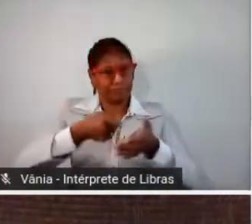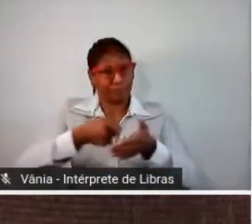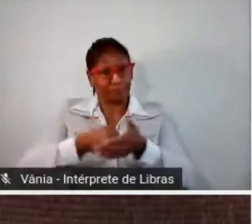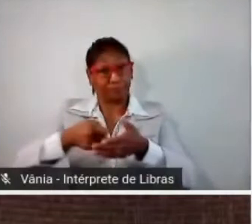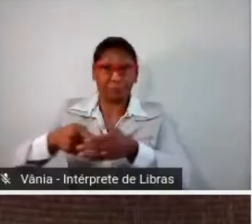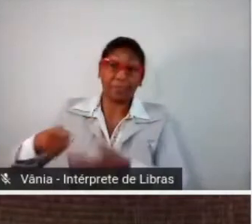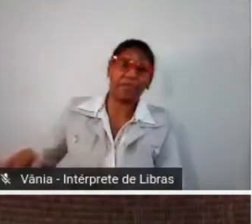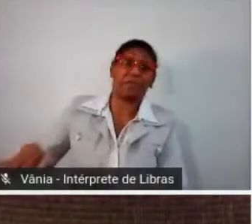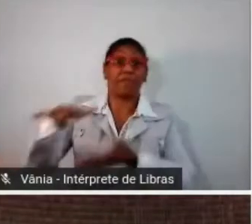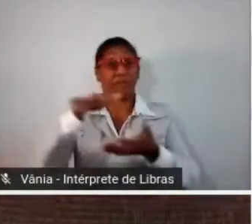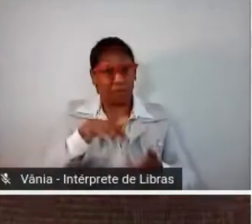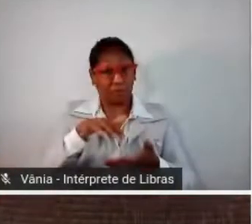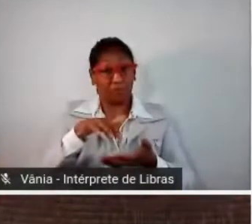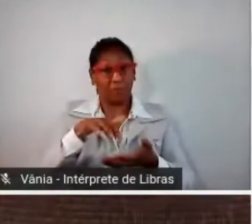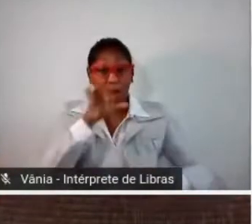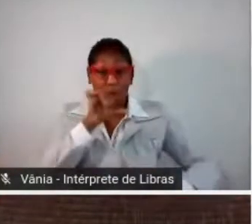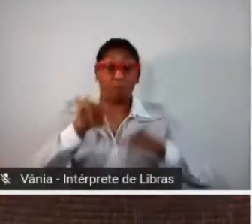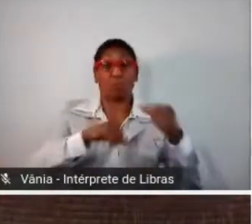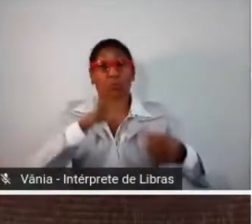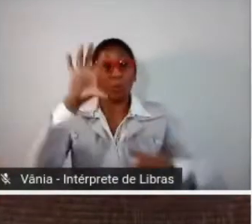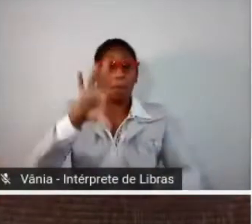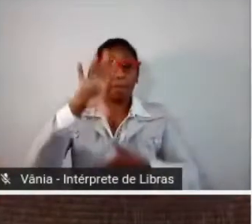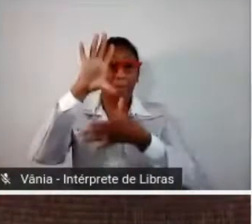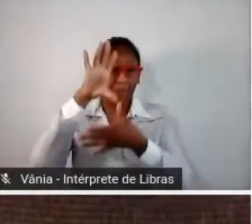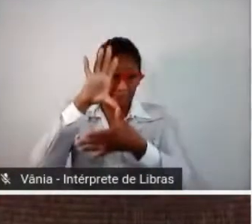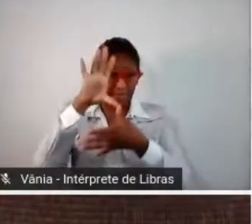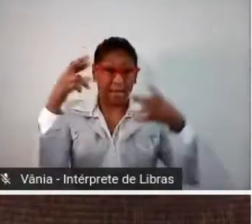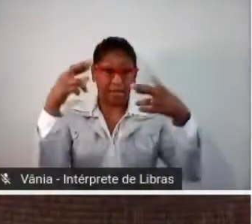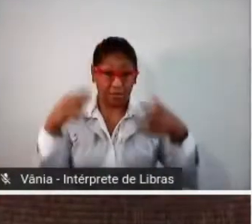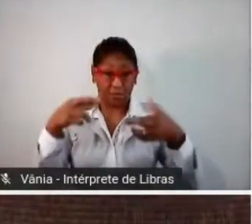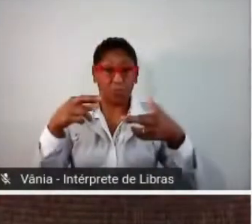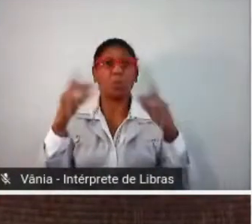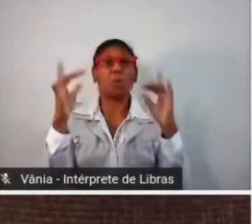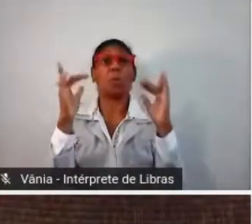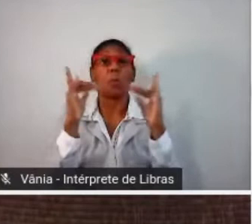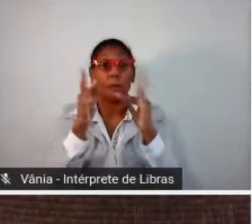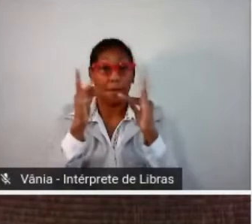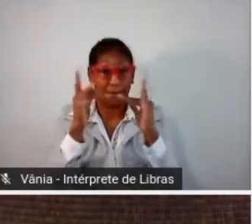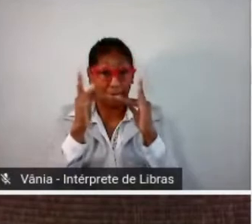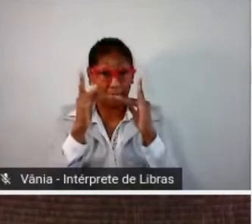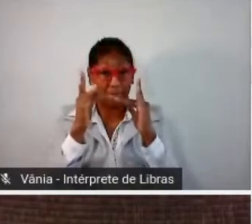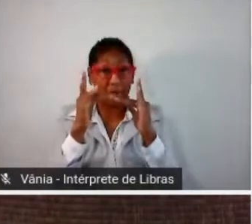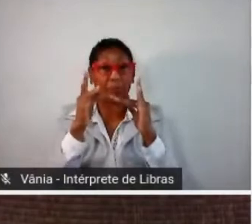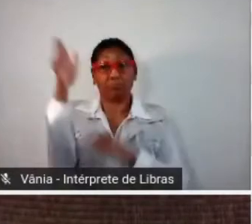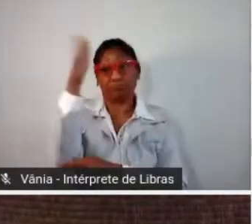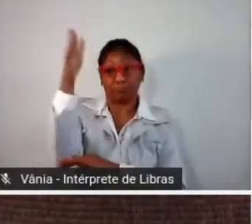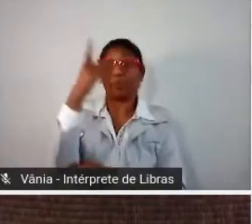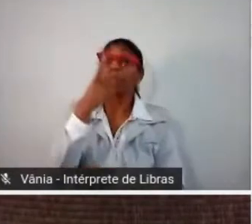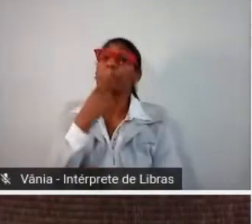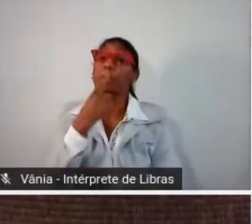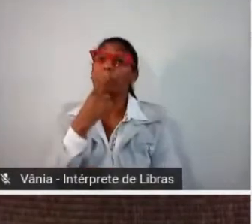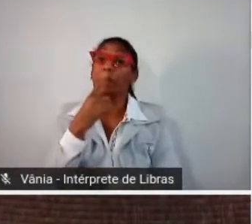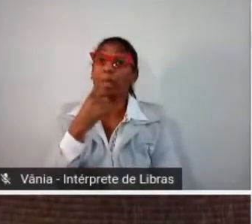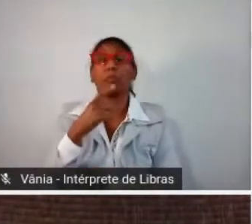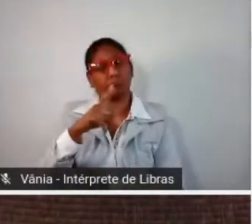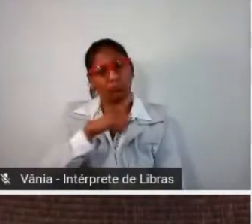e atualizamos, então, o mapa apenas com a região de Guaíba, que estava em bandeira vermelha,